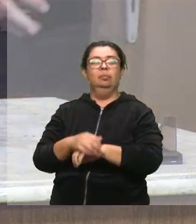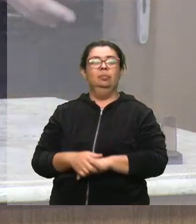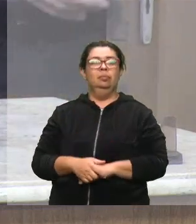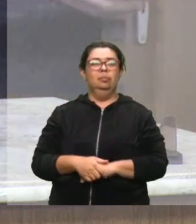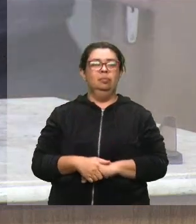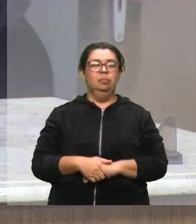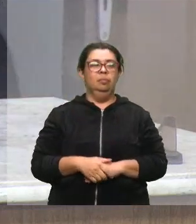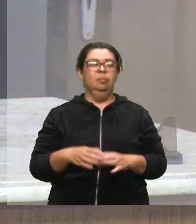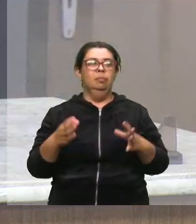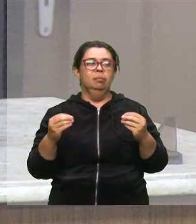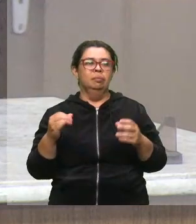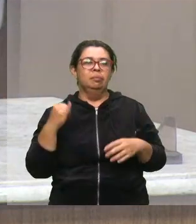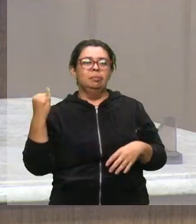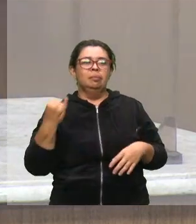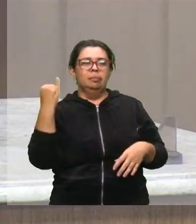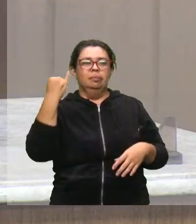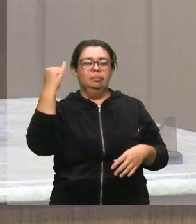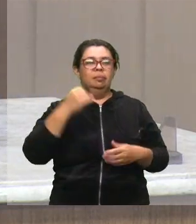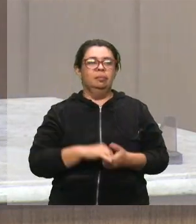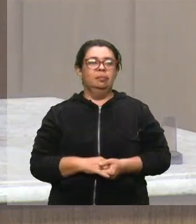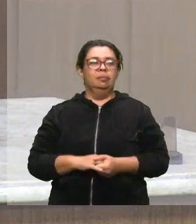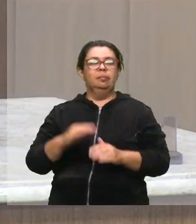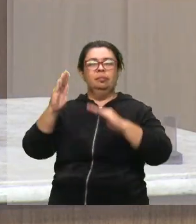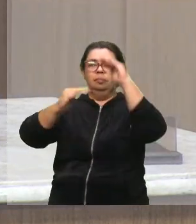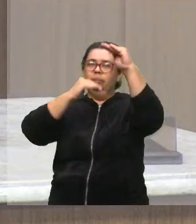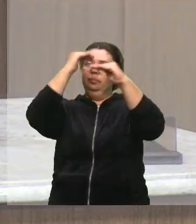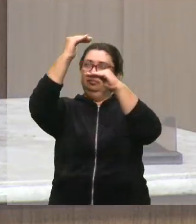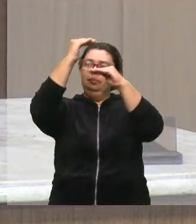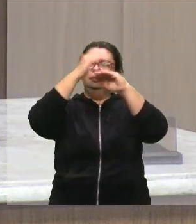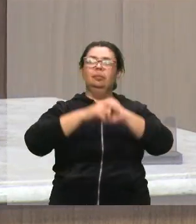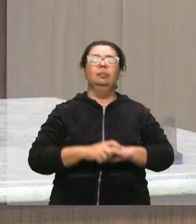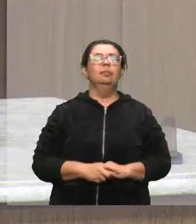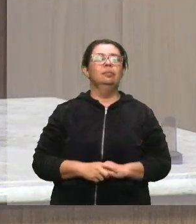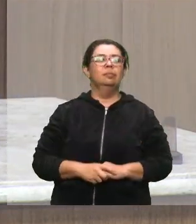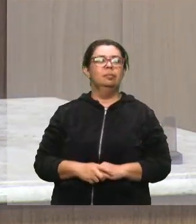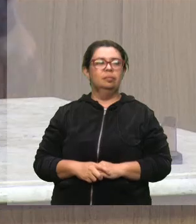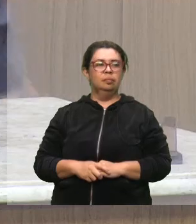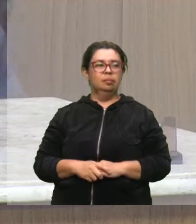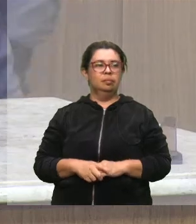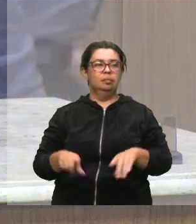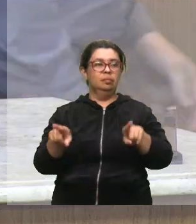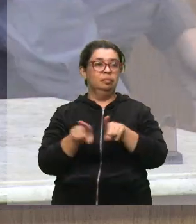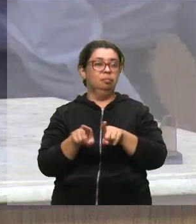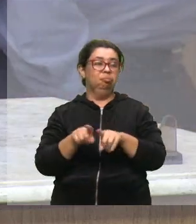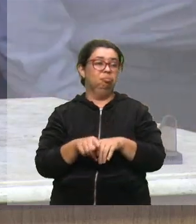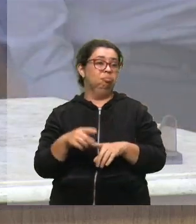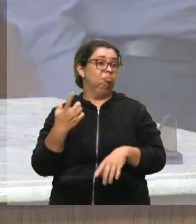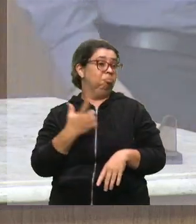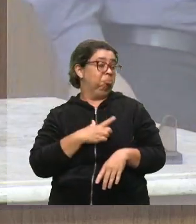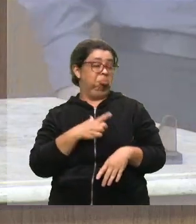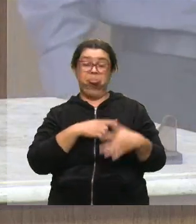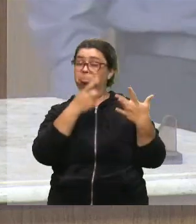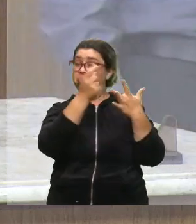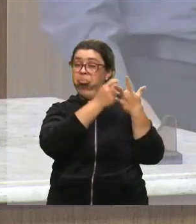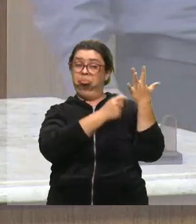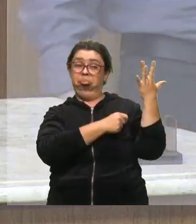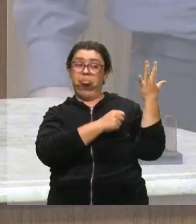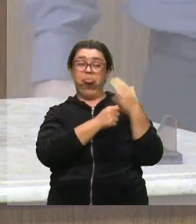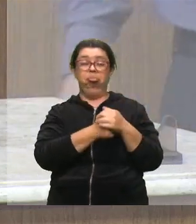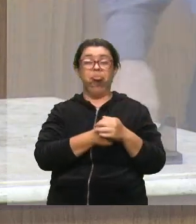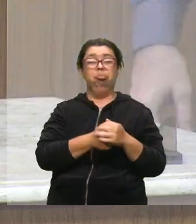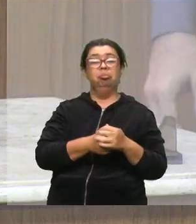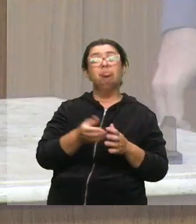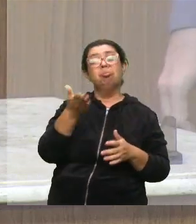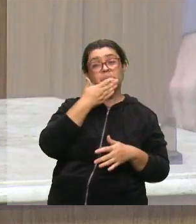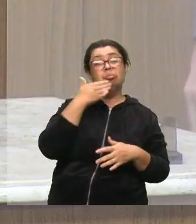dos pontos essenciais para o avanço, né? E, nesse sentido, nós não vemos também no orçamento uma